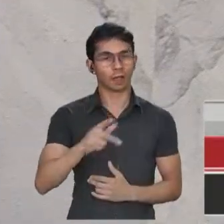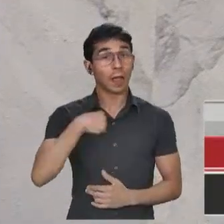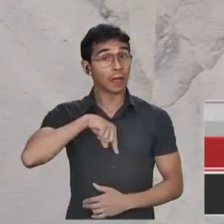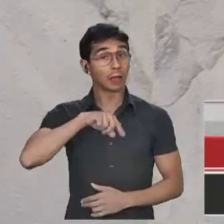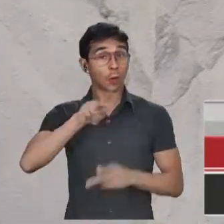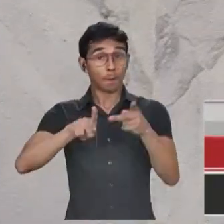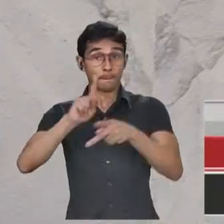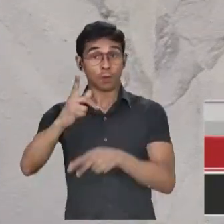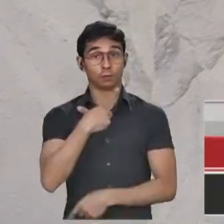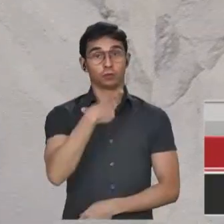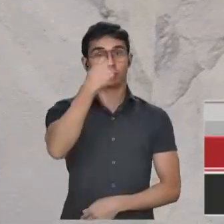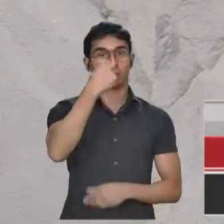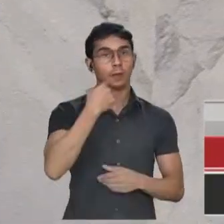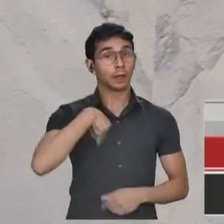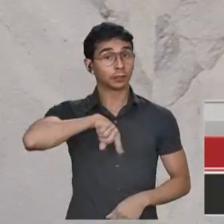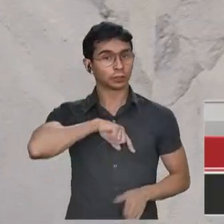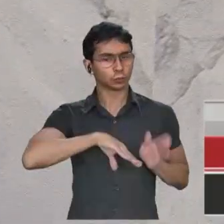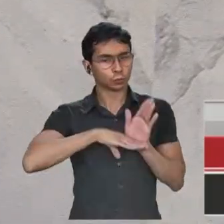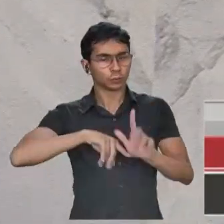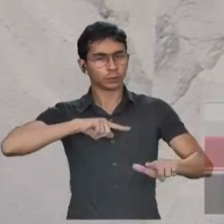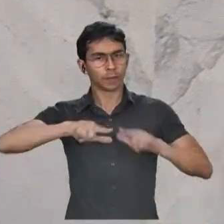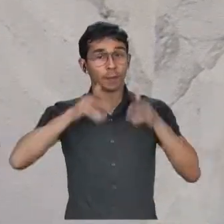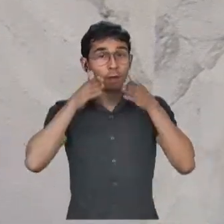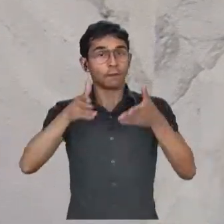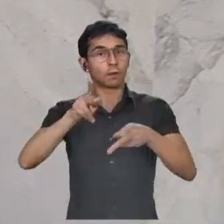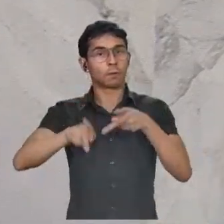pelo povo eo povo vai cobrar isso muito obrigado senhor presidente